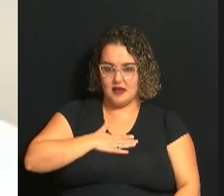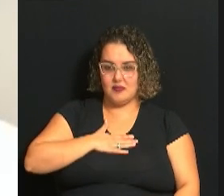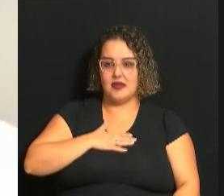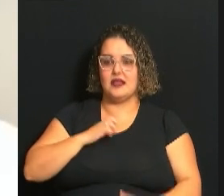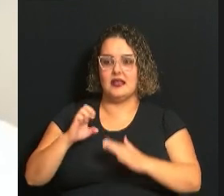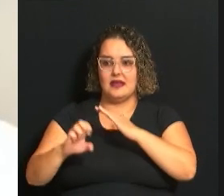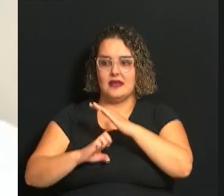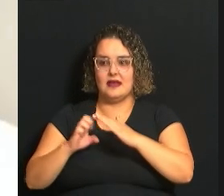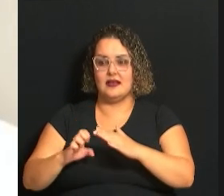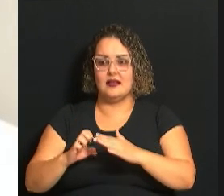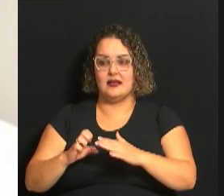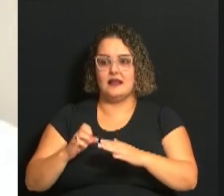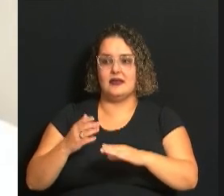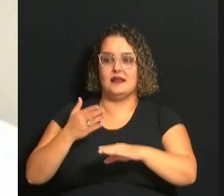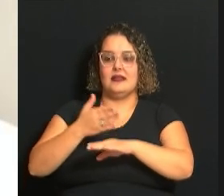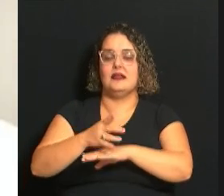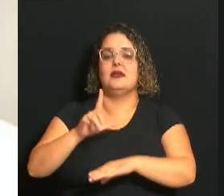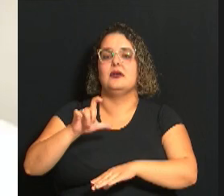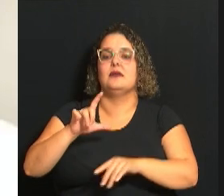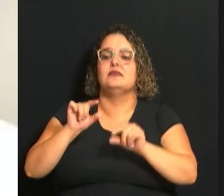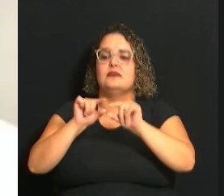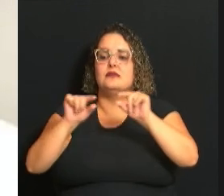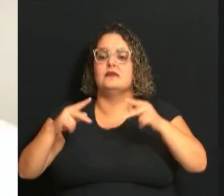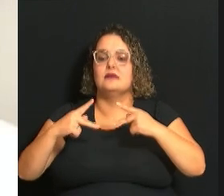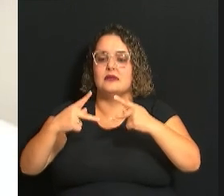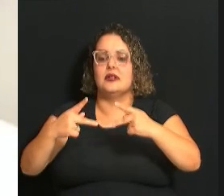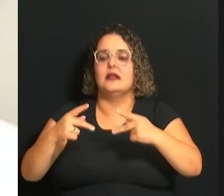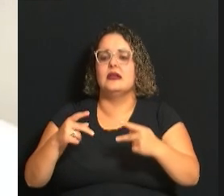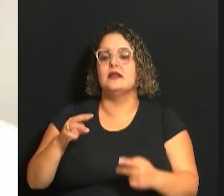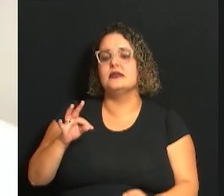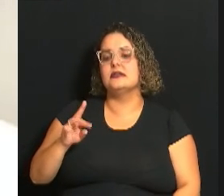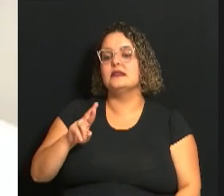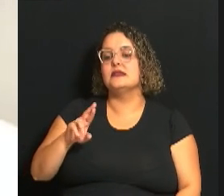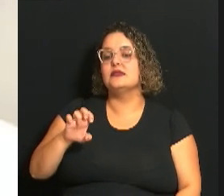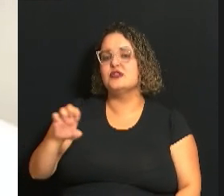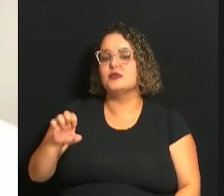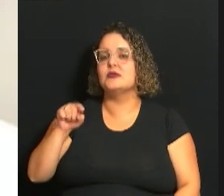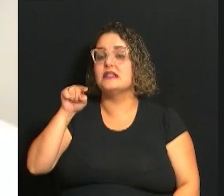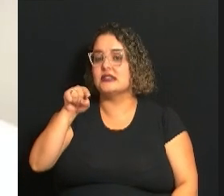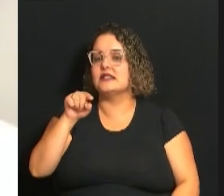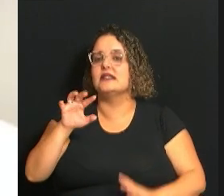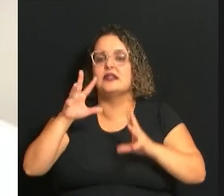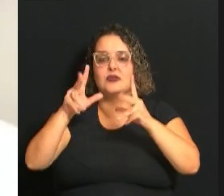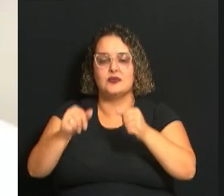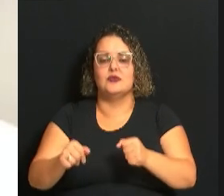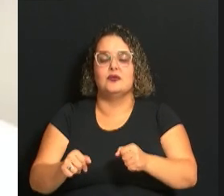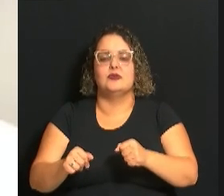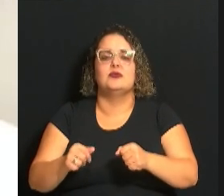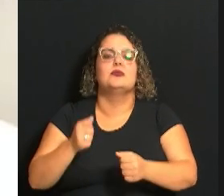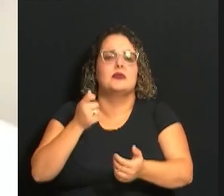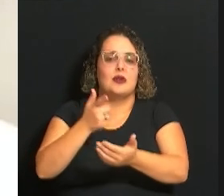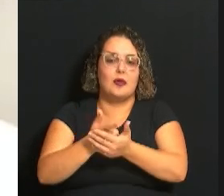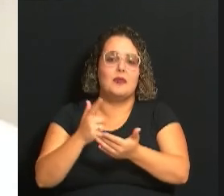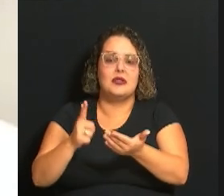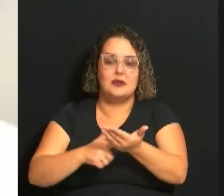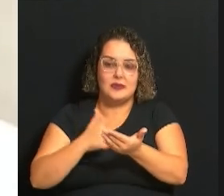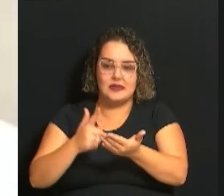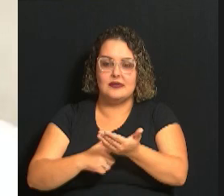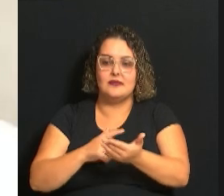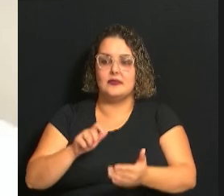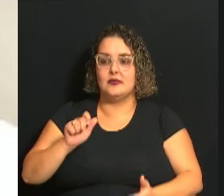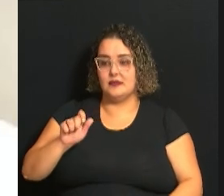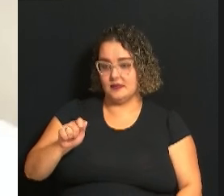Lá na entrada do Instagram tem um Linktree, que a gente chama. Clicando ali já tem todos os canais para adquirir o livro, tá? Então o Instagram